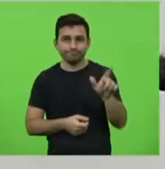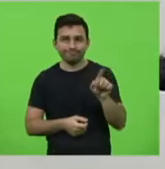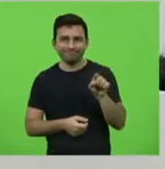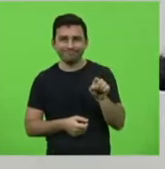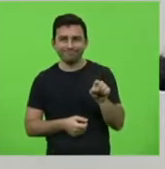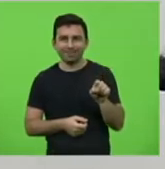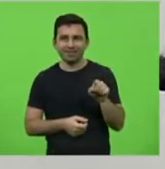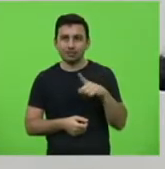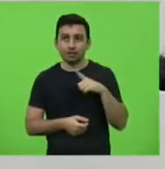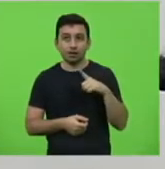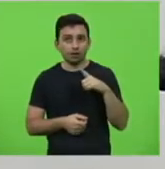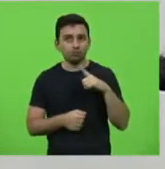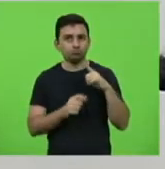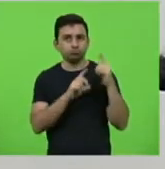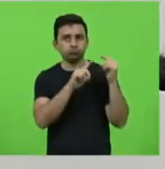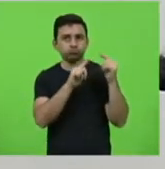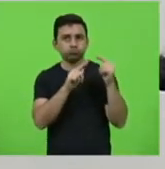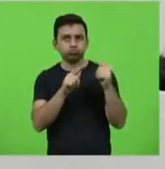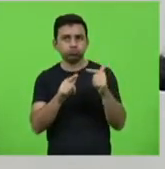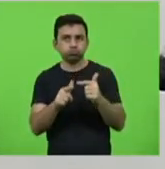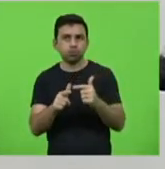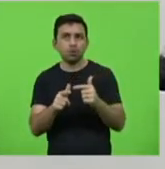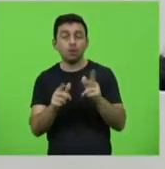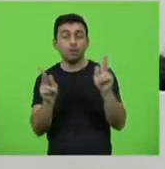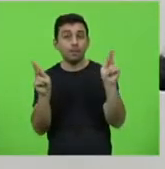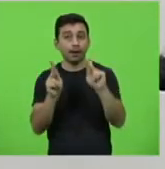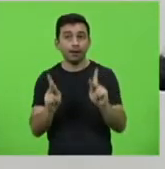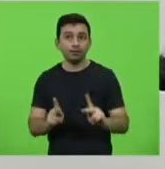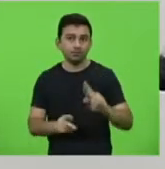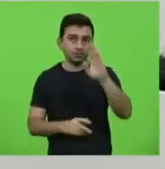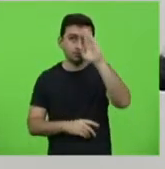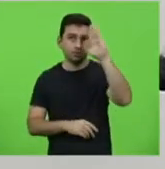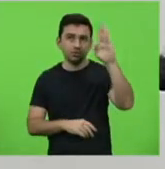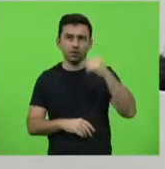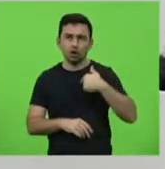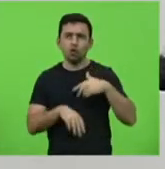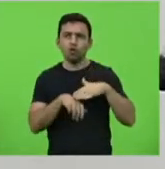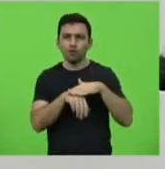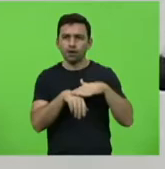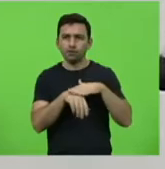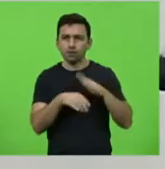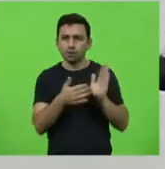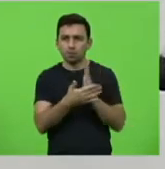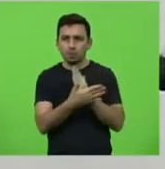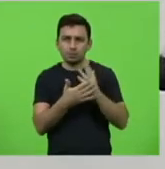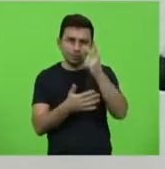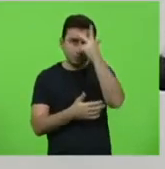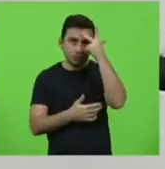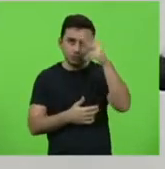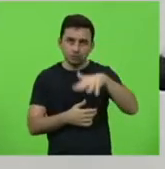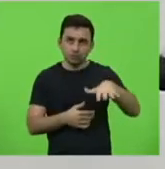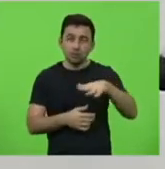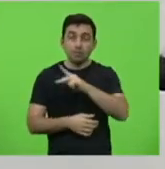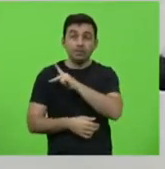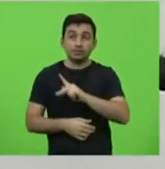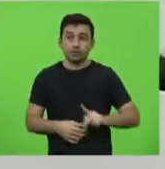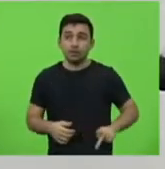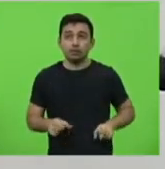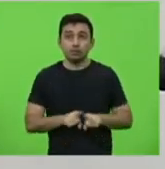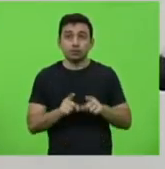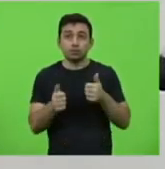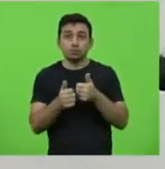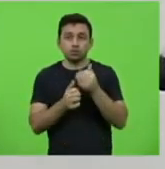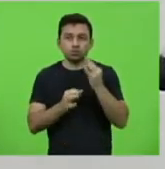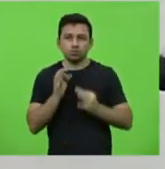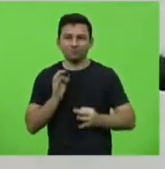um legado de paz, acima de tudo. Eu estava falando com pessoas ali, com o presidente do Tribunal de Justiça